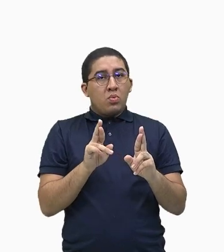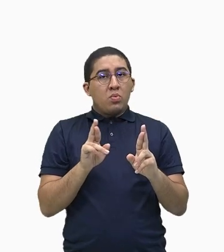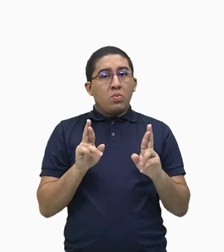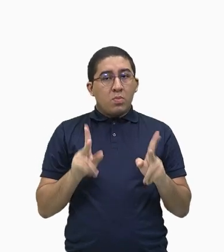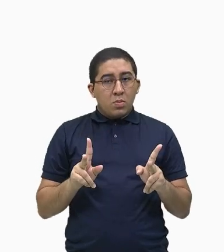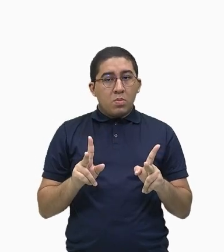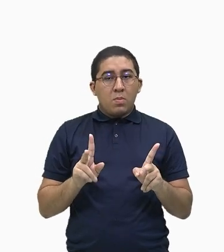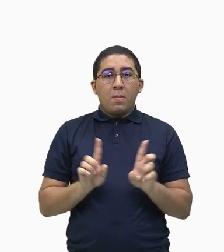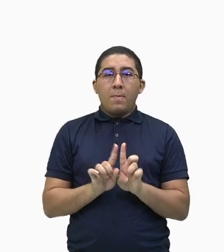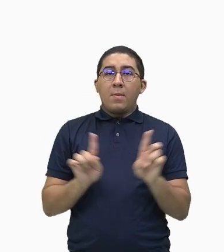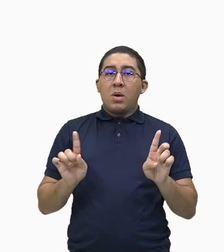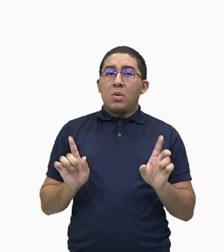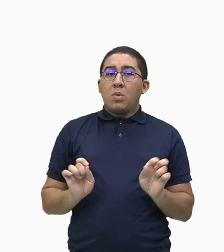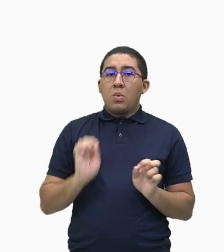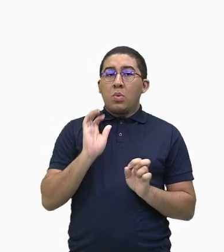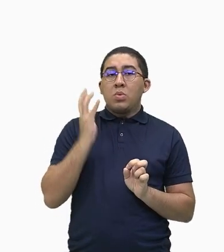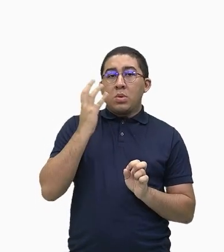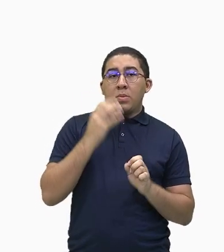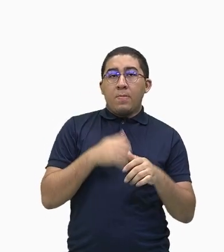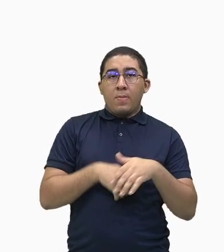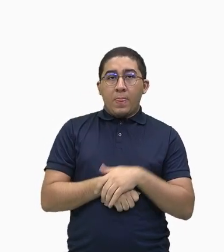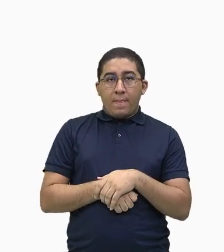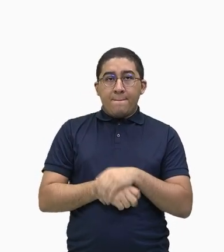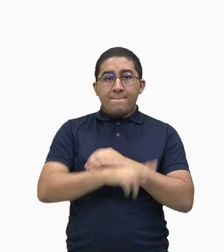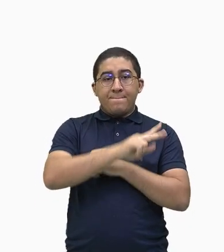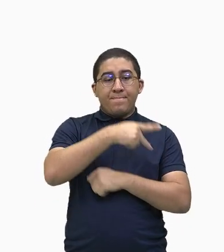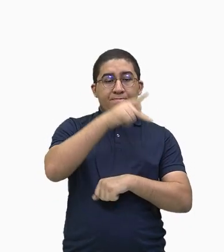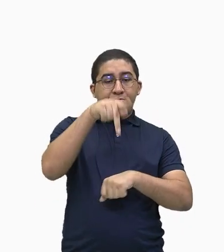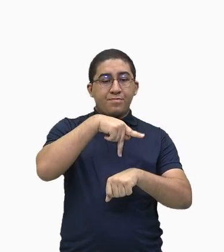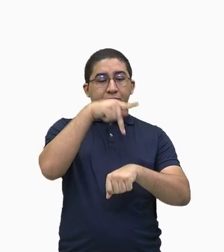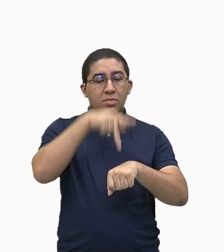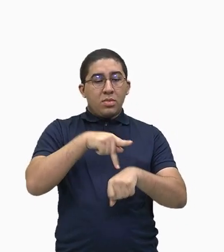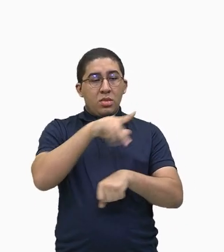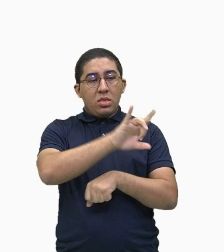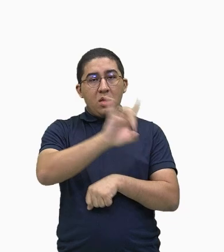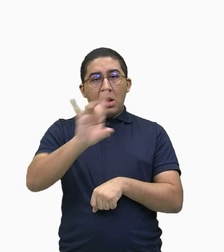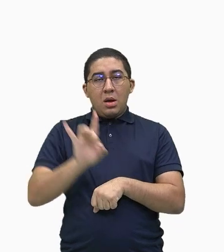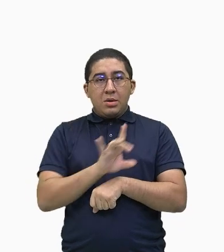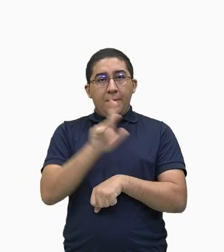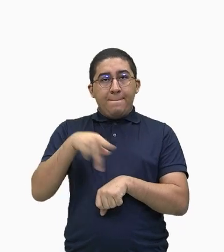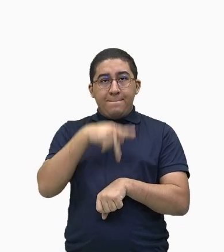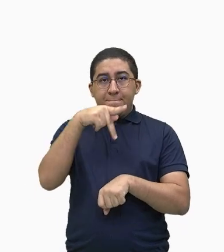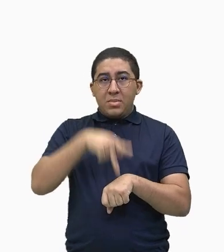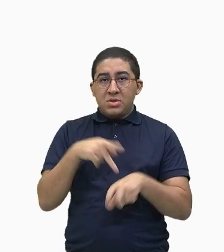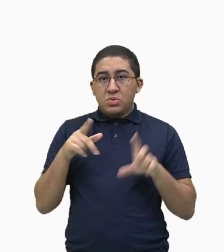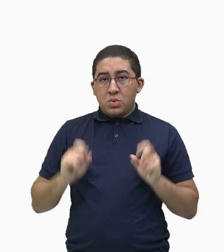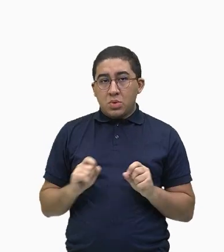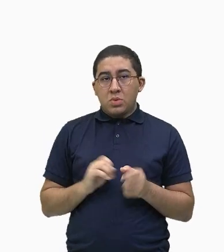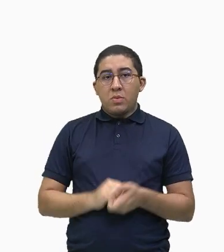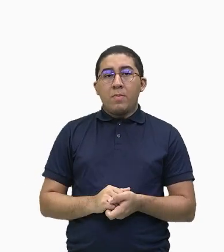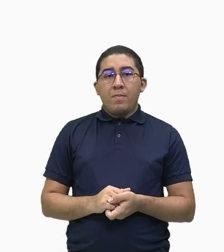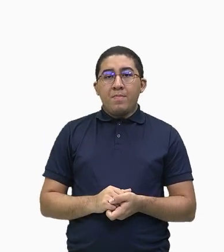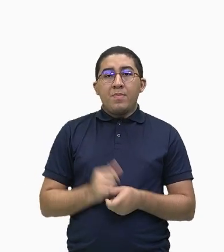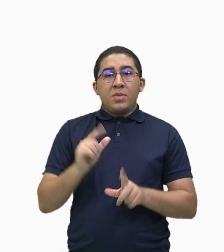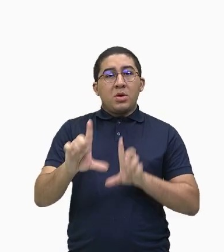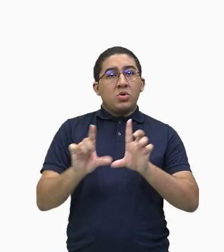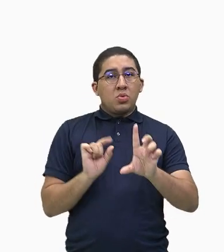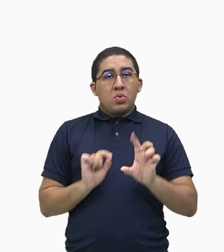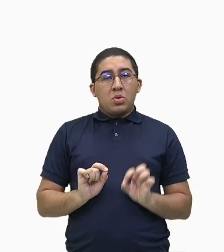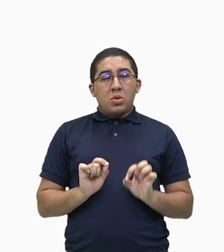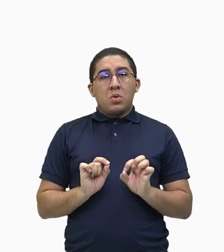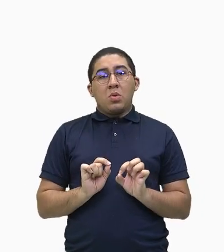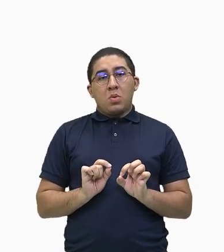que acontece? Cada país, ele resolveu, né? Cada país, ele escolheu adotar